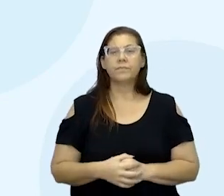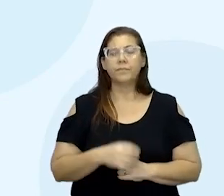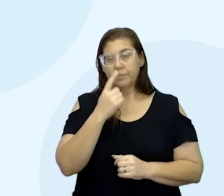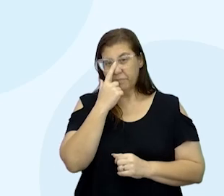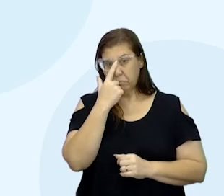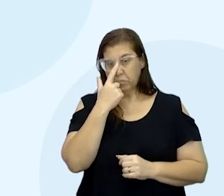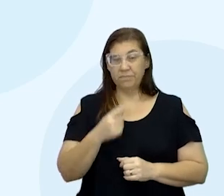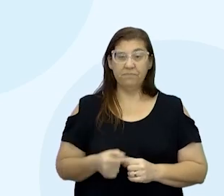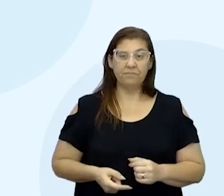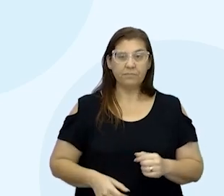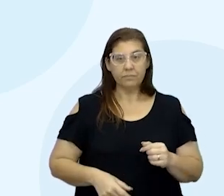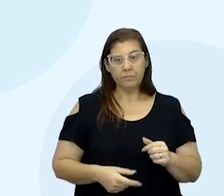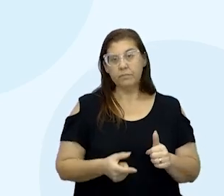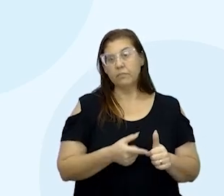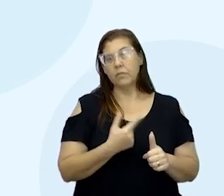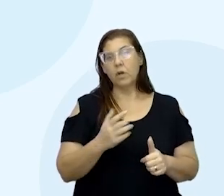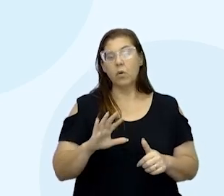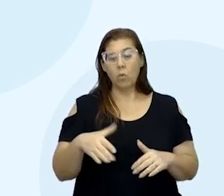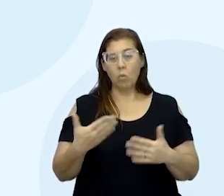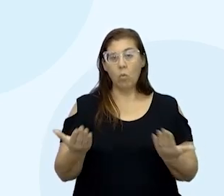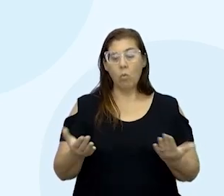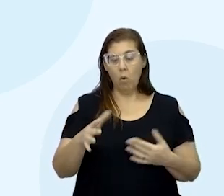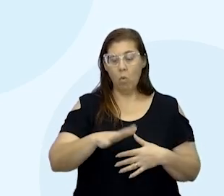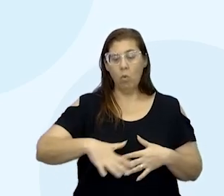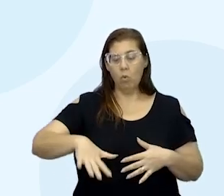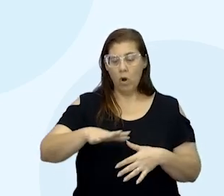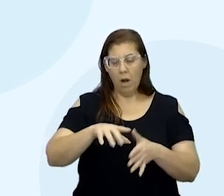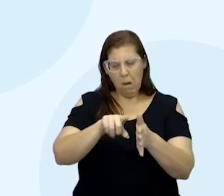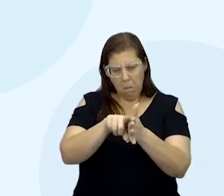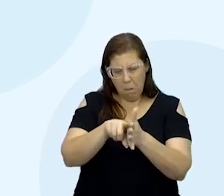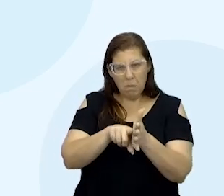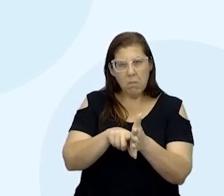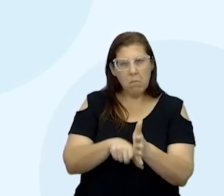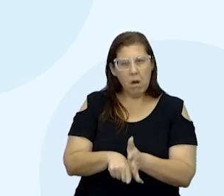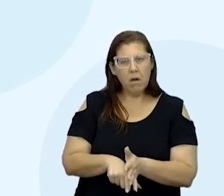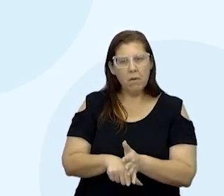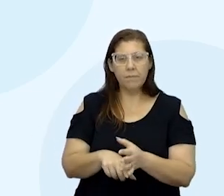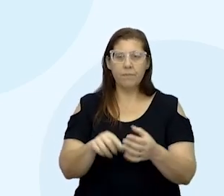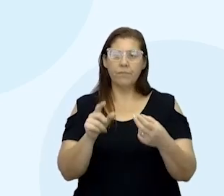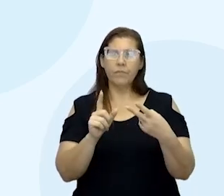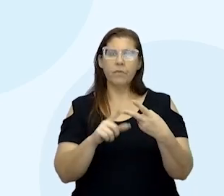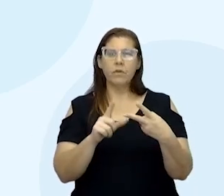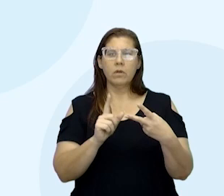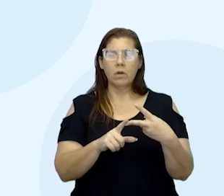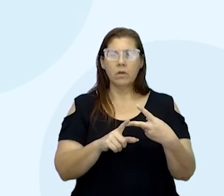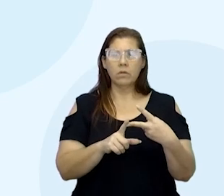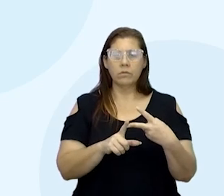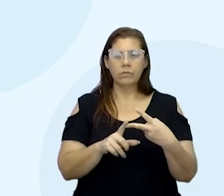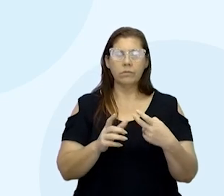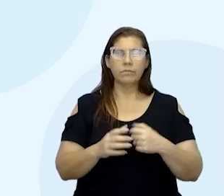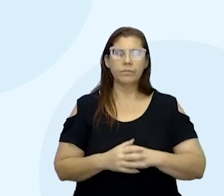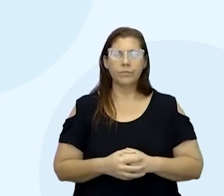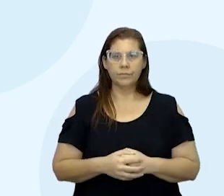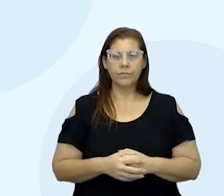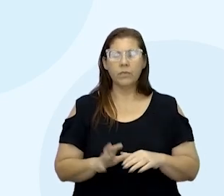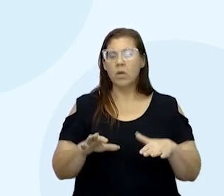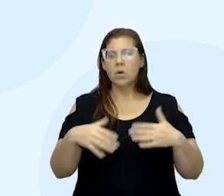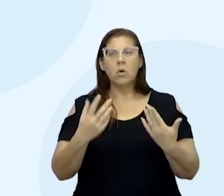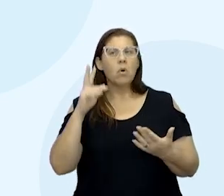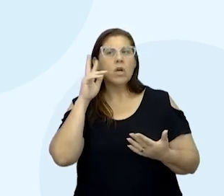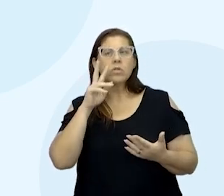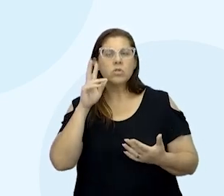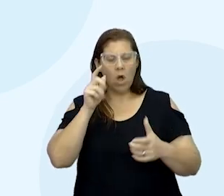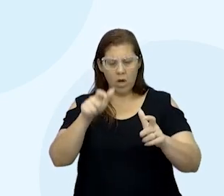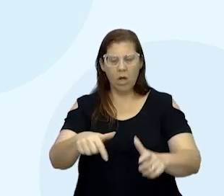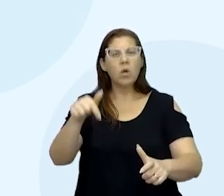lá. Primeira pergunta, né? Qual a região que será pesquisada? 2. Qual é o histórico de ocupação dessa